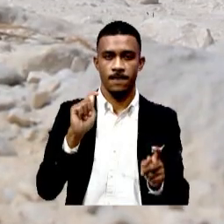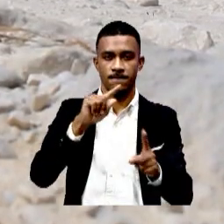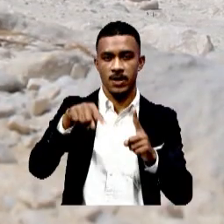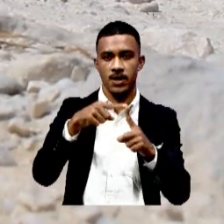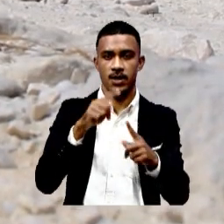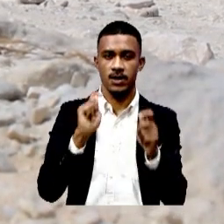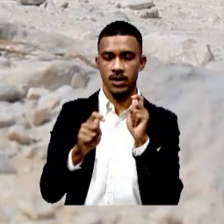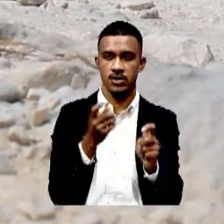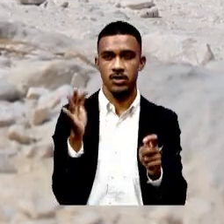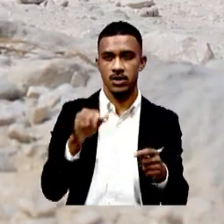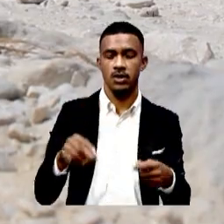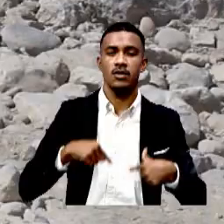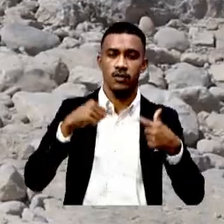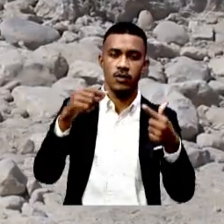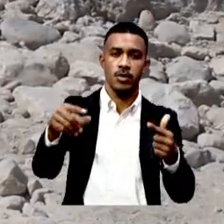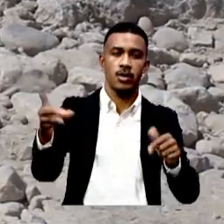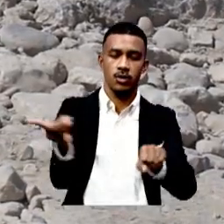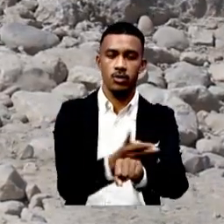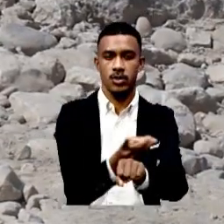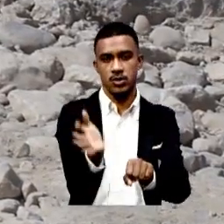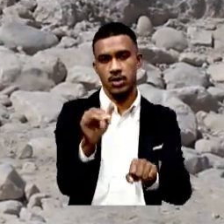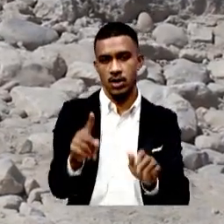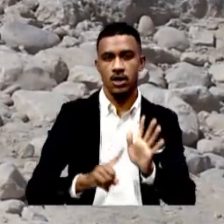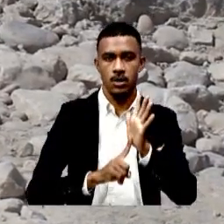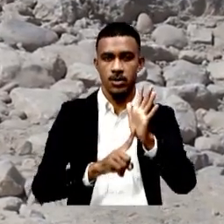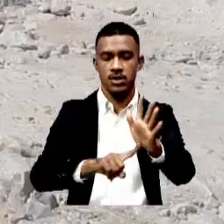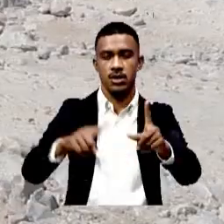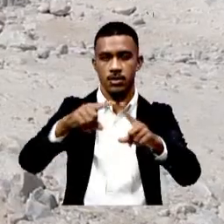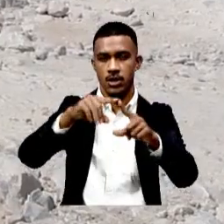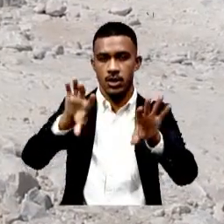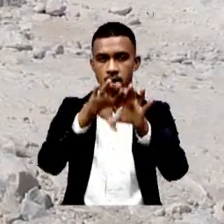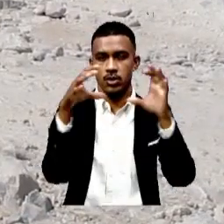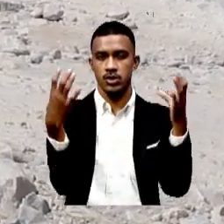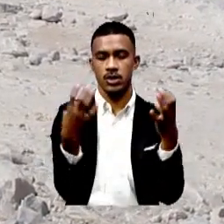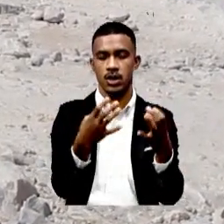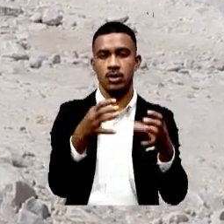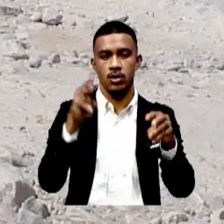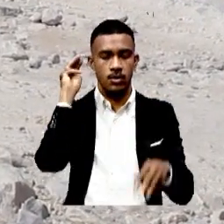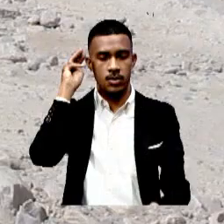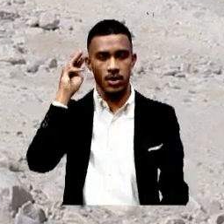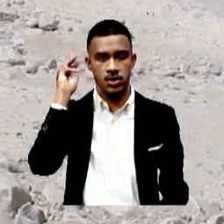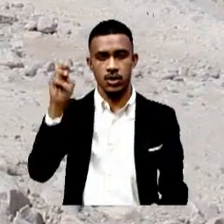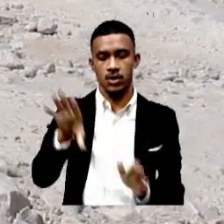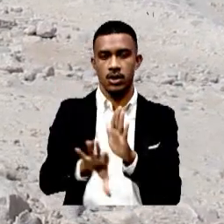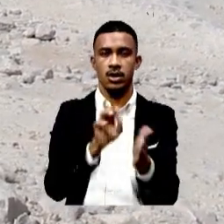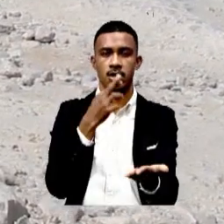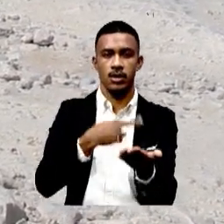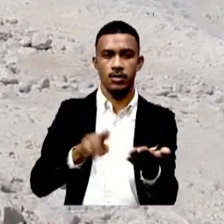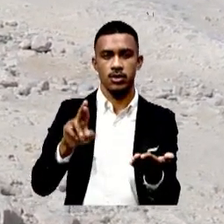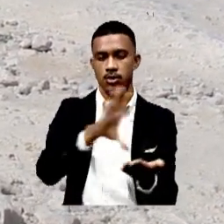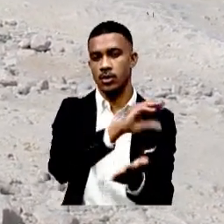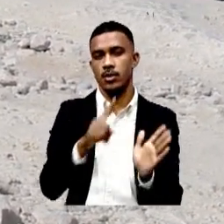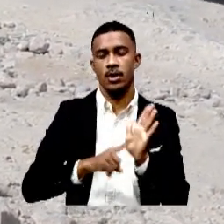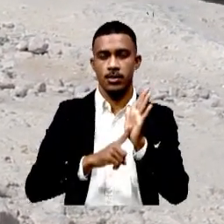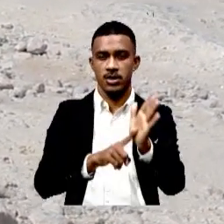a avaliação ba documento Cira, se ba apresenta e conselho ministro, ho di reta na aprovação, no mos ba apresenta e tribunal Câmara